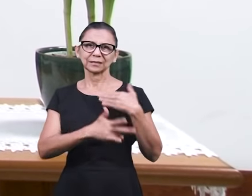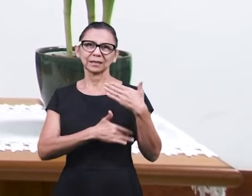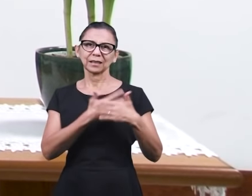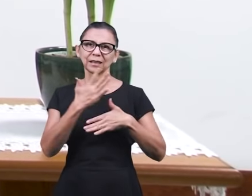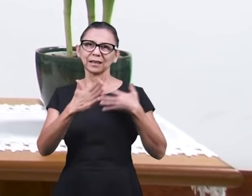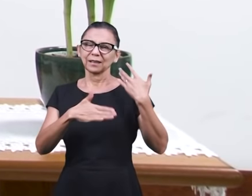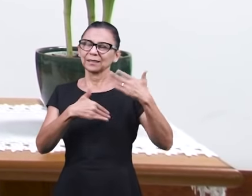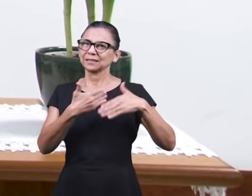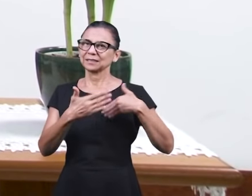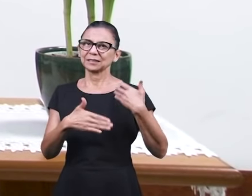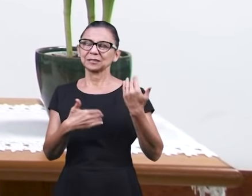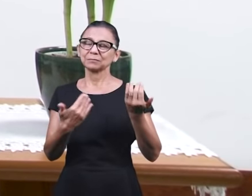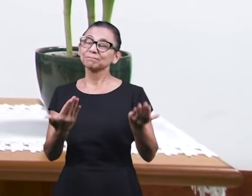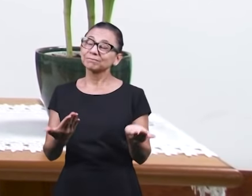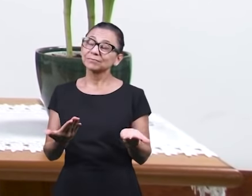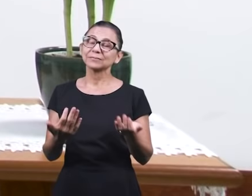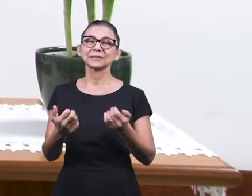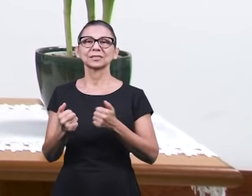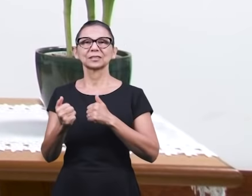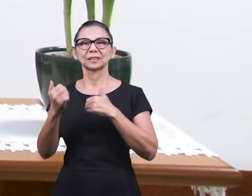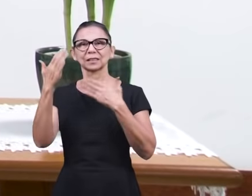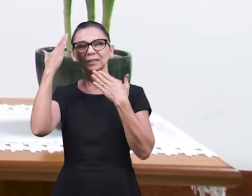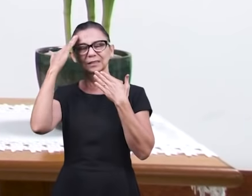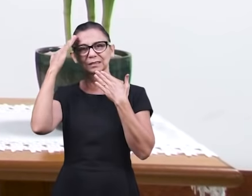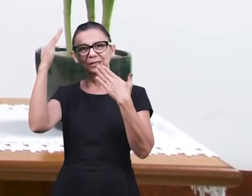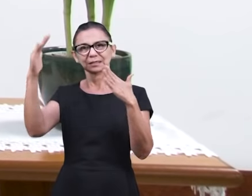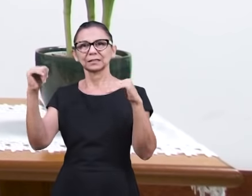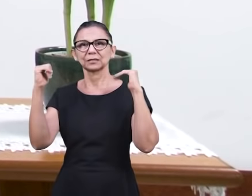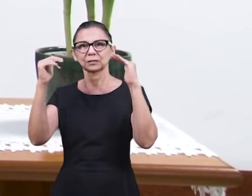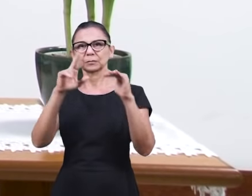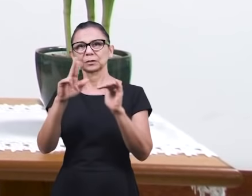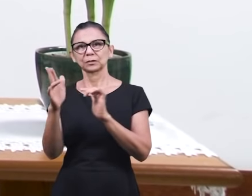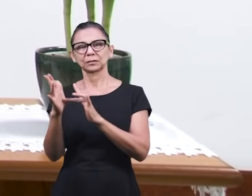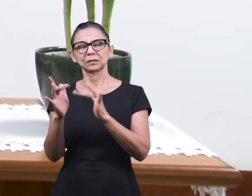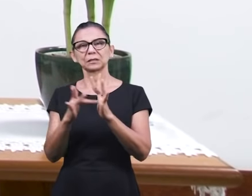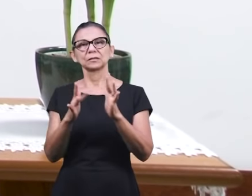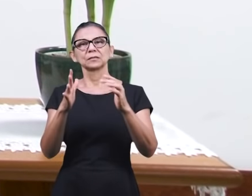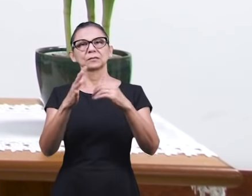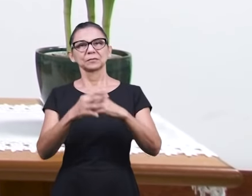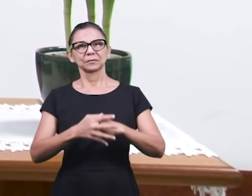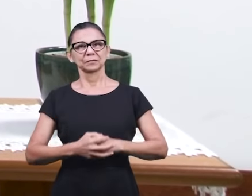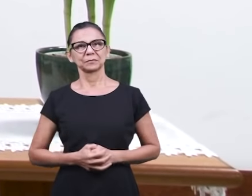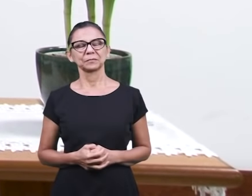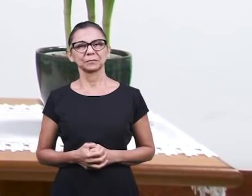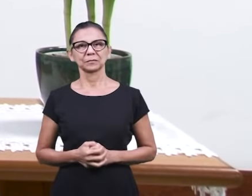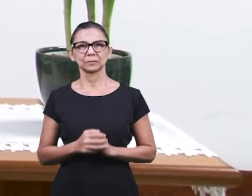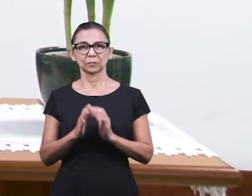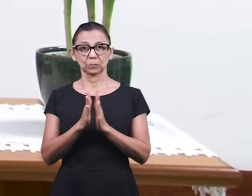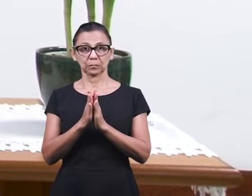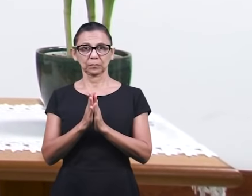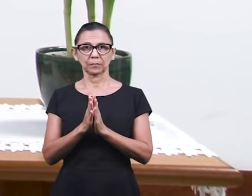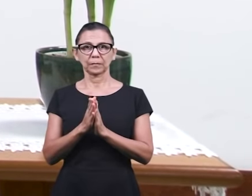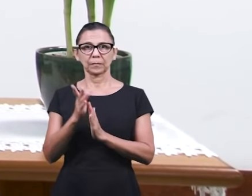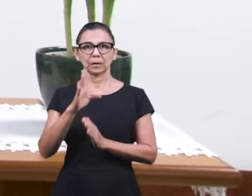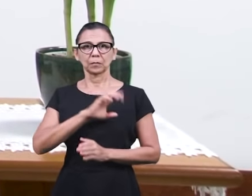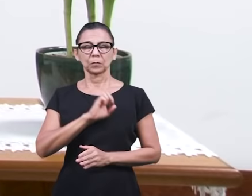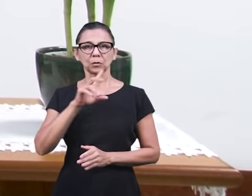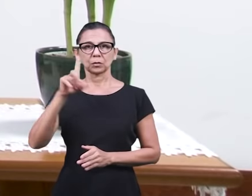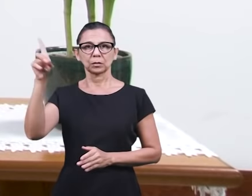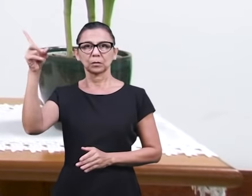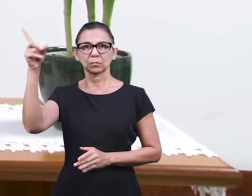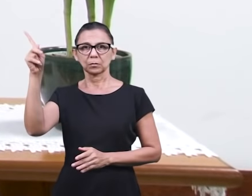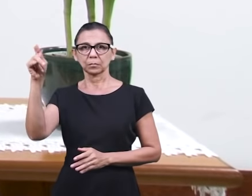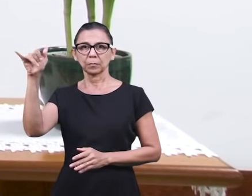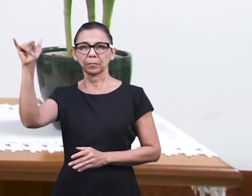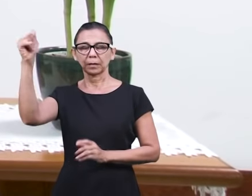de alegria, Pai. Por isso nós Te glorificamos, nós Te bendizemos, em nome do Senhor Jesus. E que o amor de Deus,